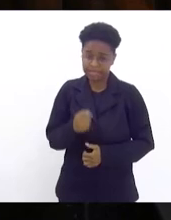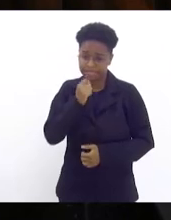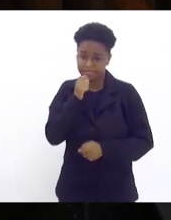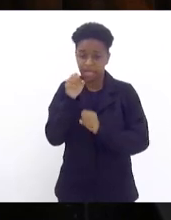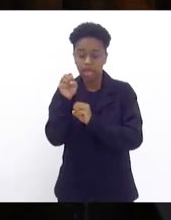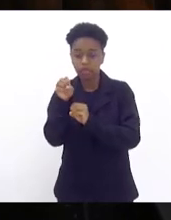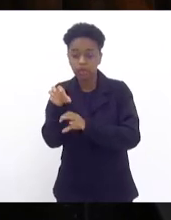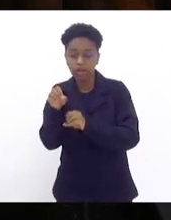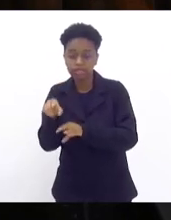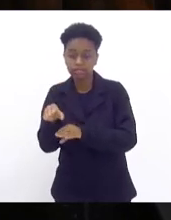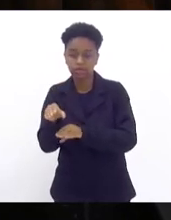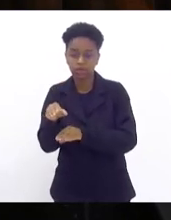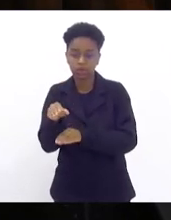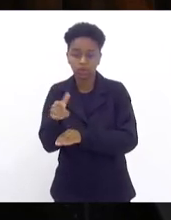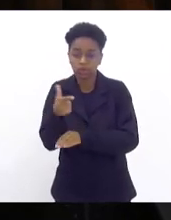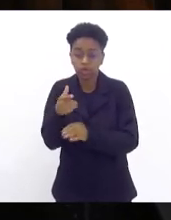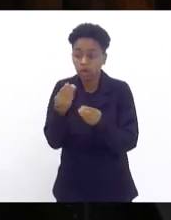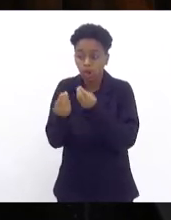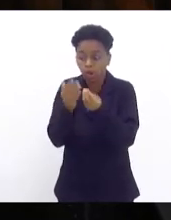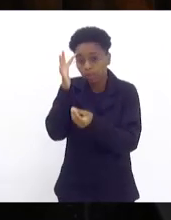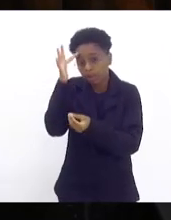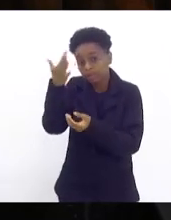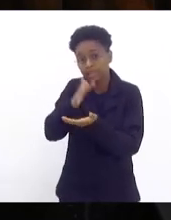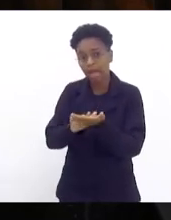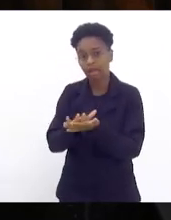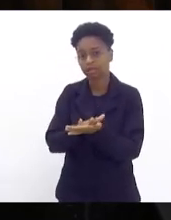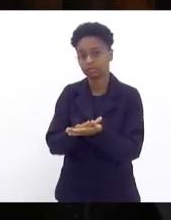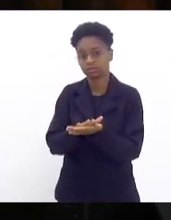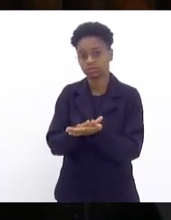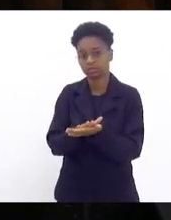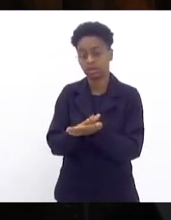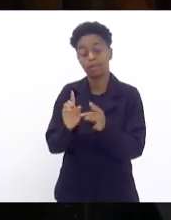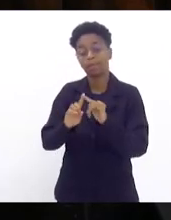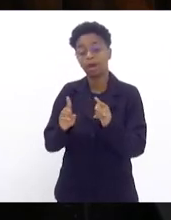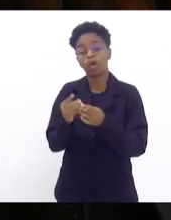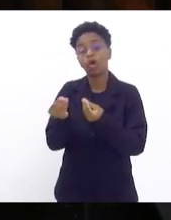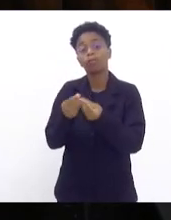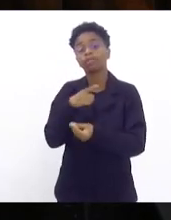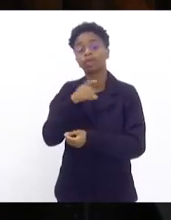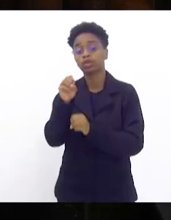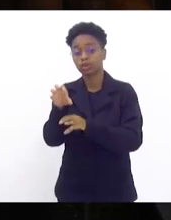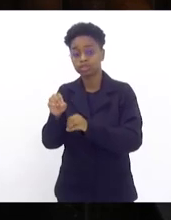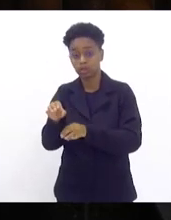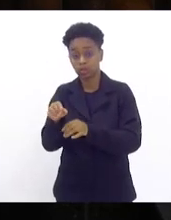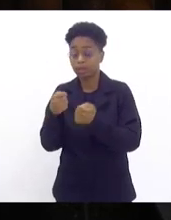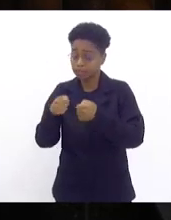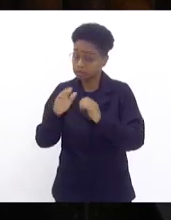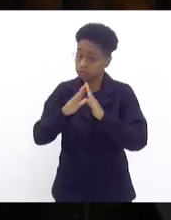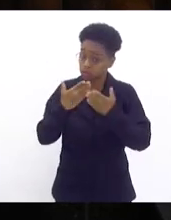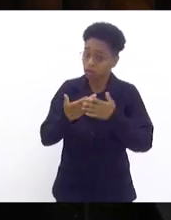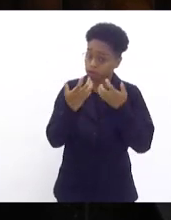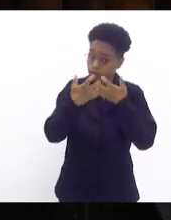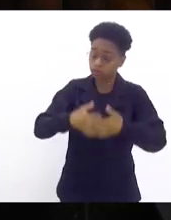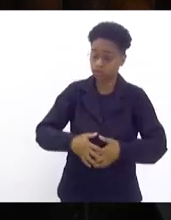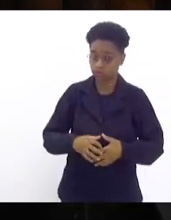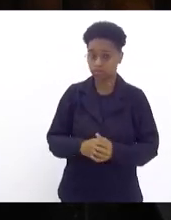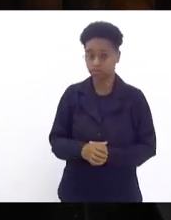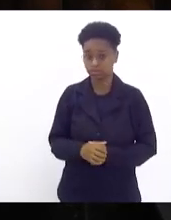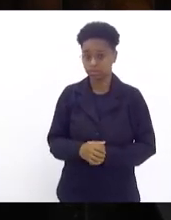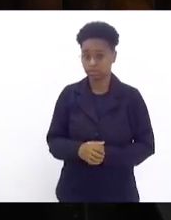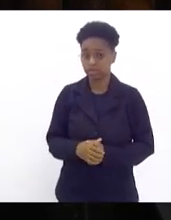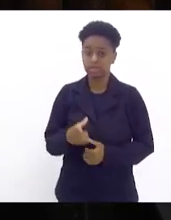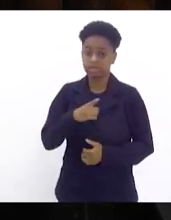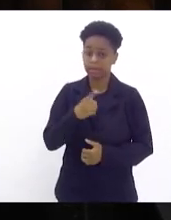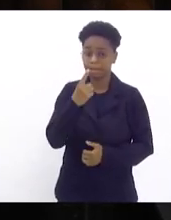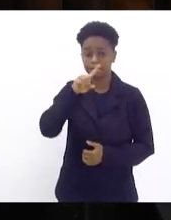não temos saída mas para ter educação tem que ter escolas funcionando e são mais